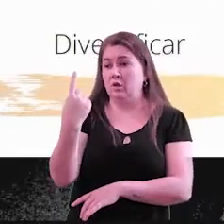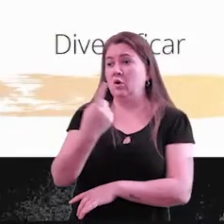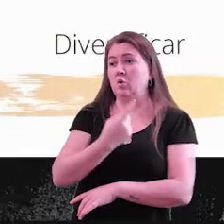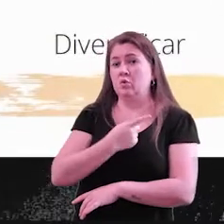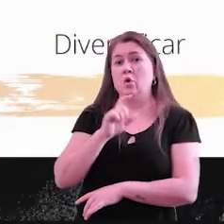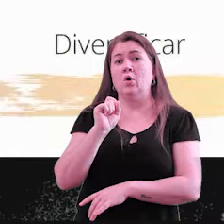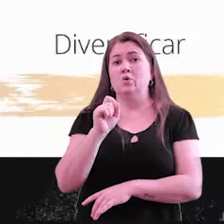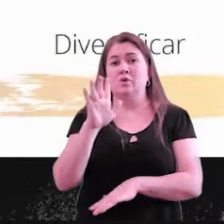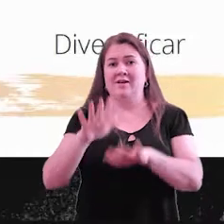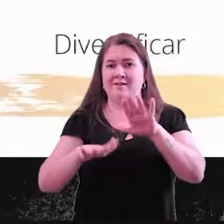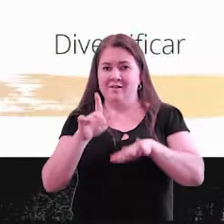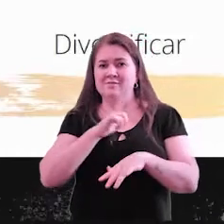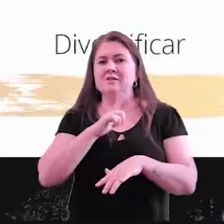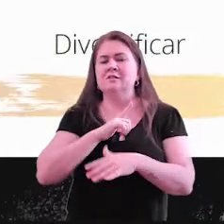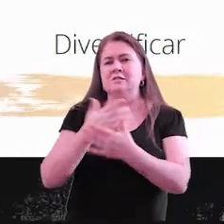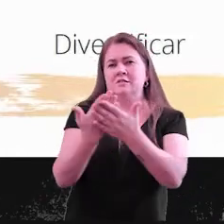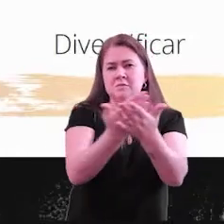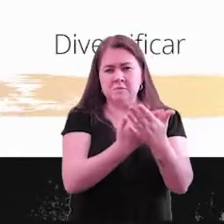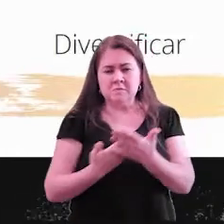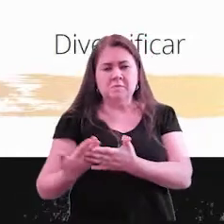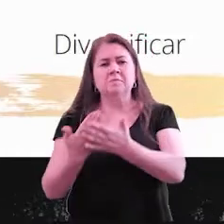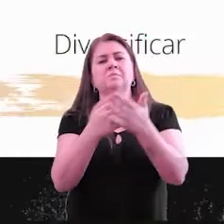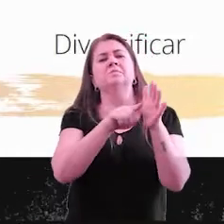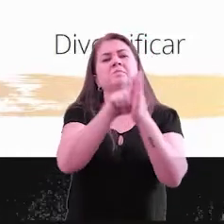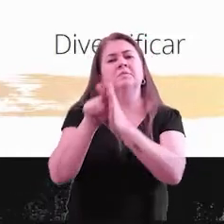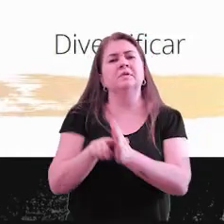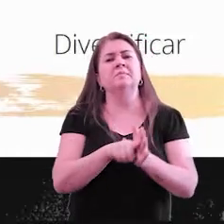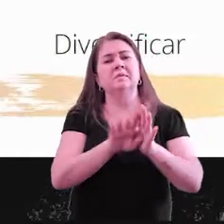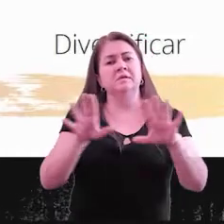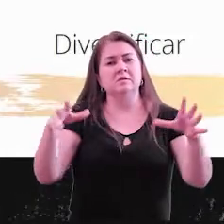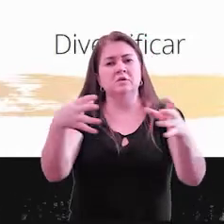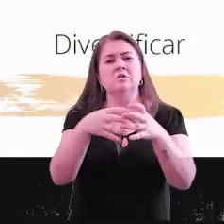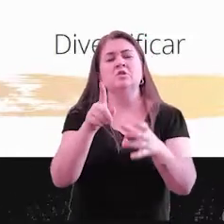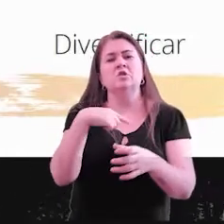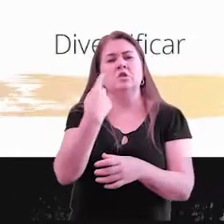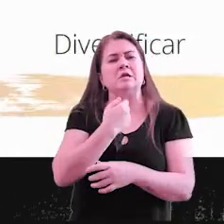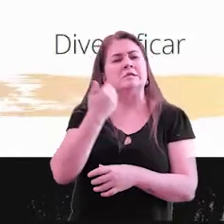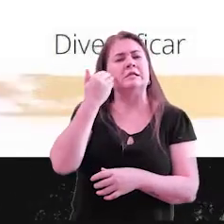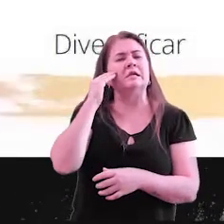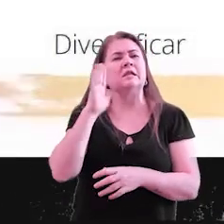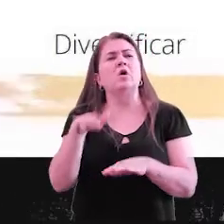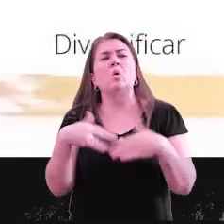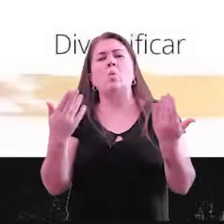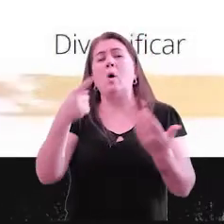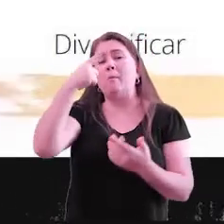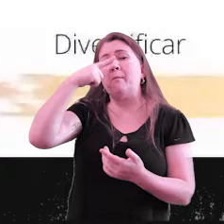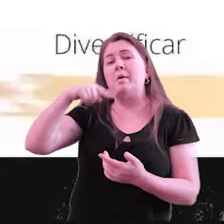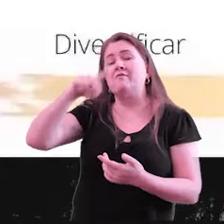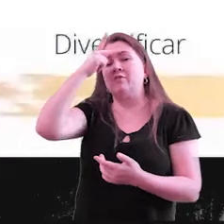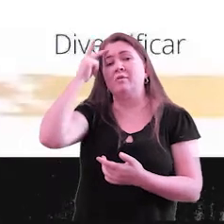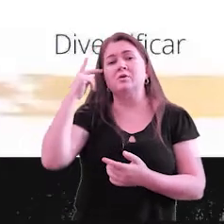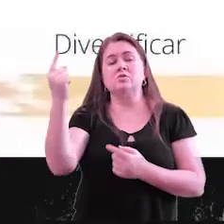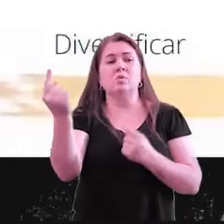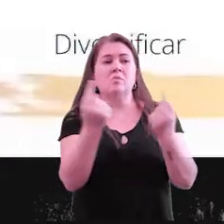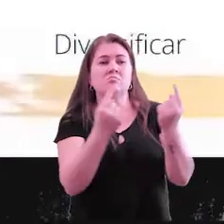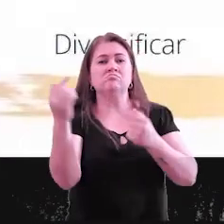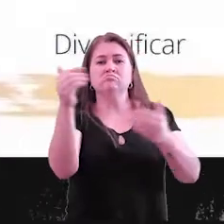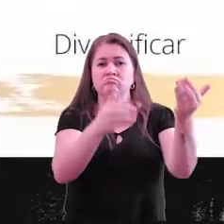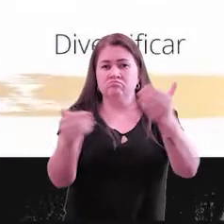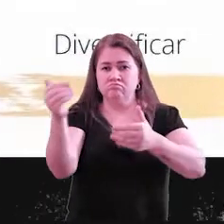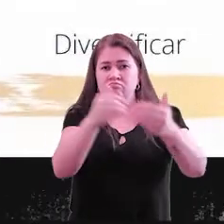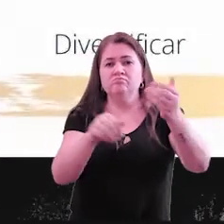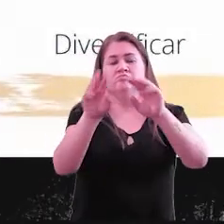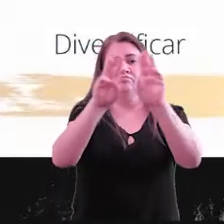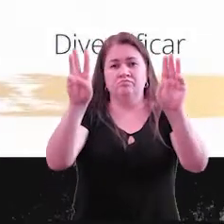é que visita, qual o perfil desse público visitante das nossas instituições, mas também é importante a gente fazer